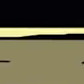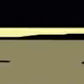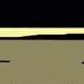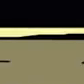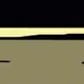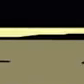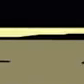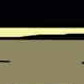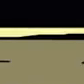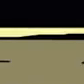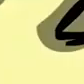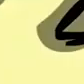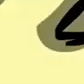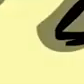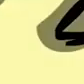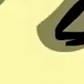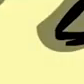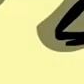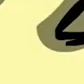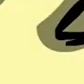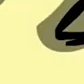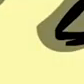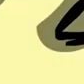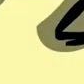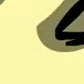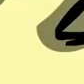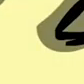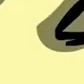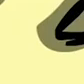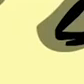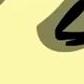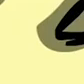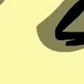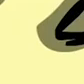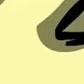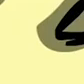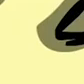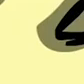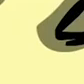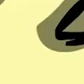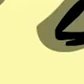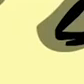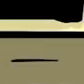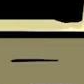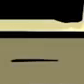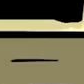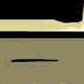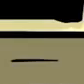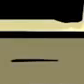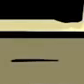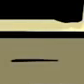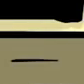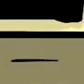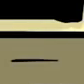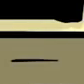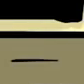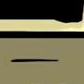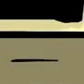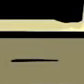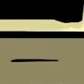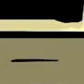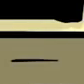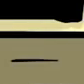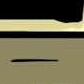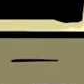certo, mas vai dormir na frente de casa. Não fica bem namorado dormindo debaixo do mesmo teto que a namorada. Toma essa